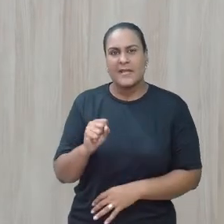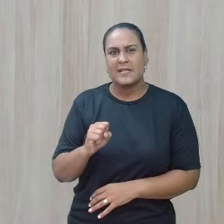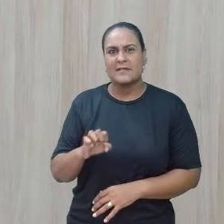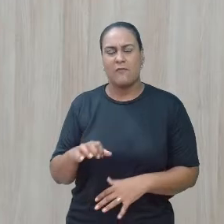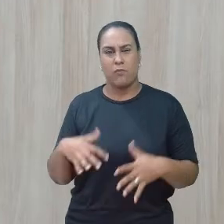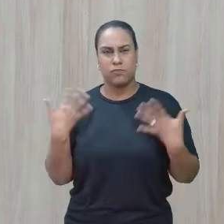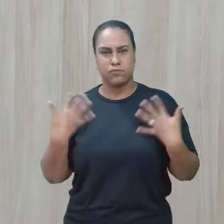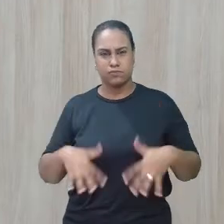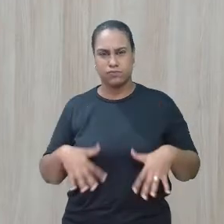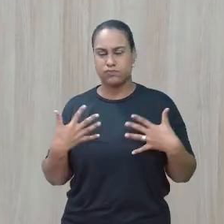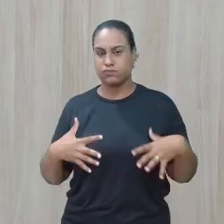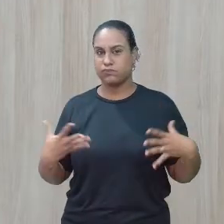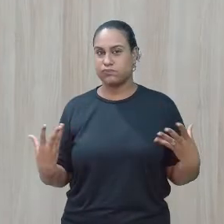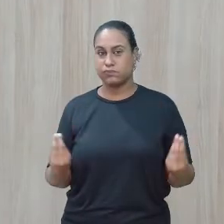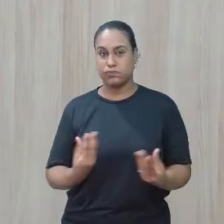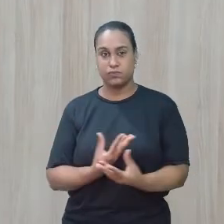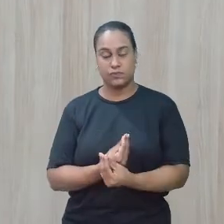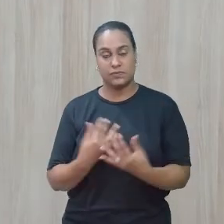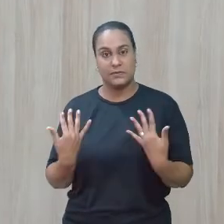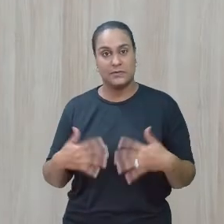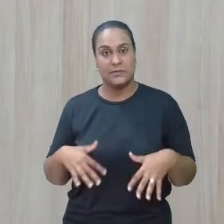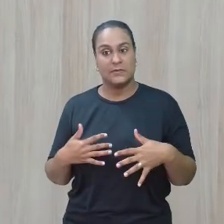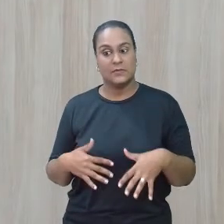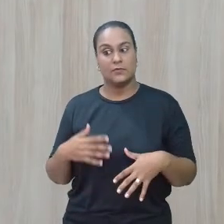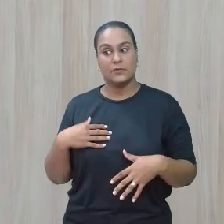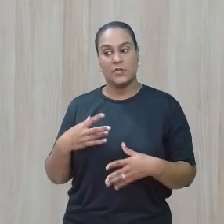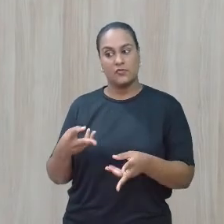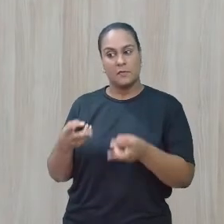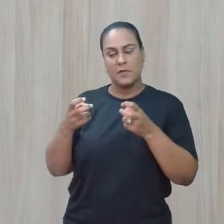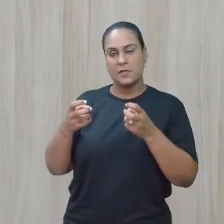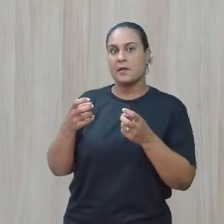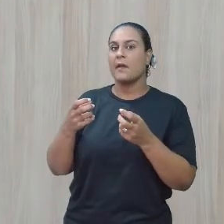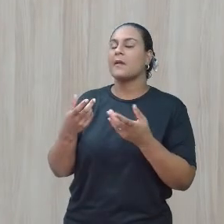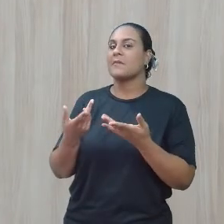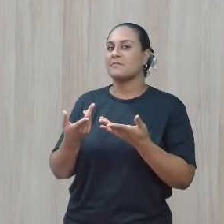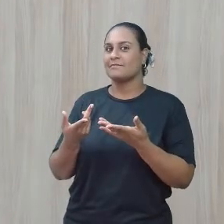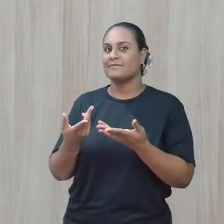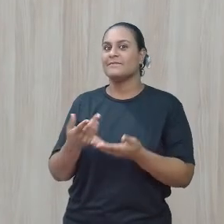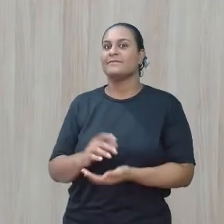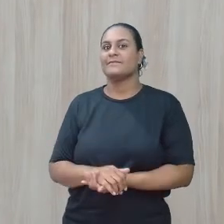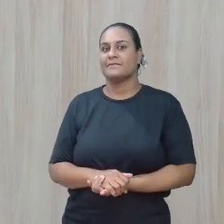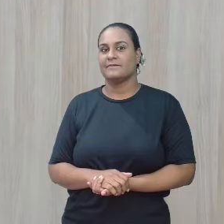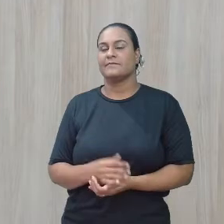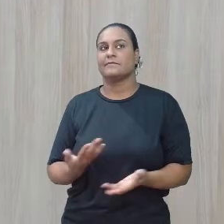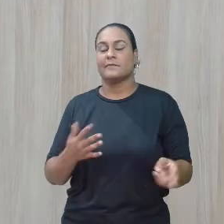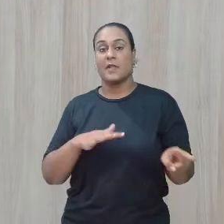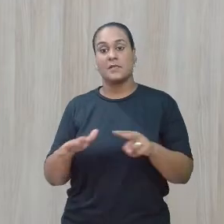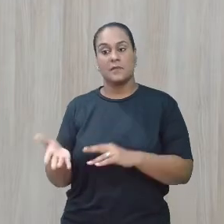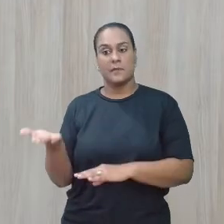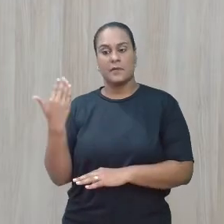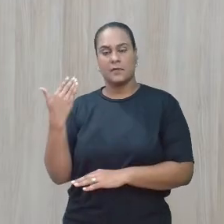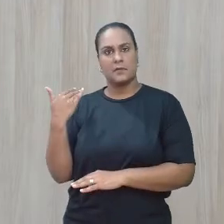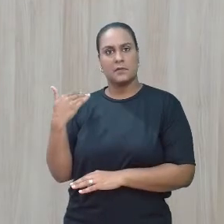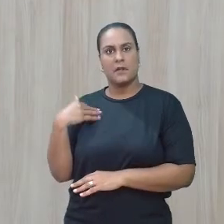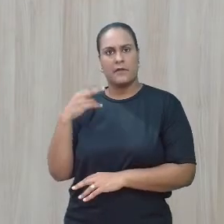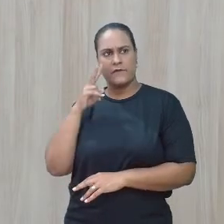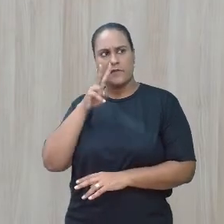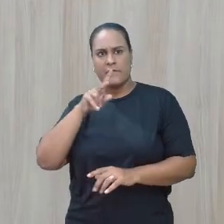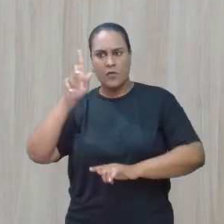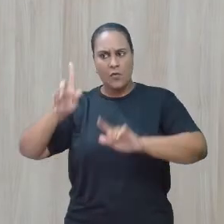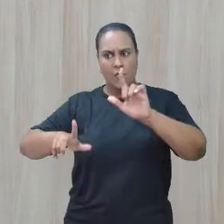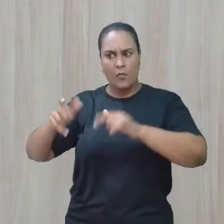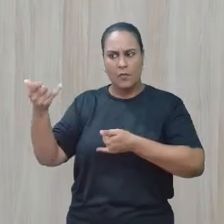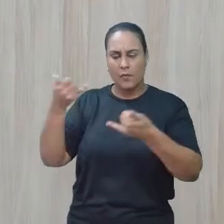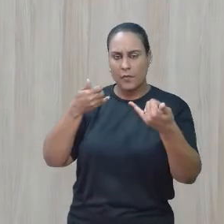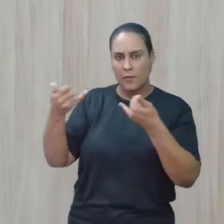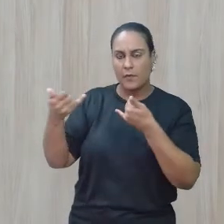muito intenso, né, como a gente vê falar aí, muitas vezes a gente, há umas semanas atrás, viu aí nos noticiários, né,